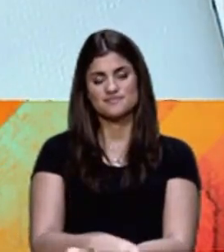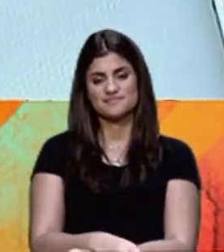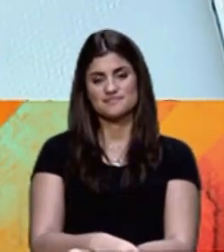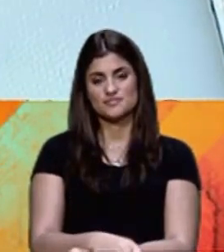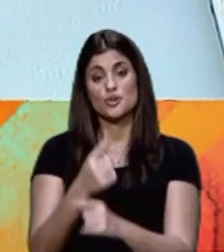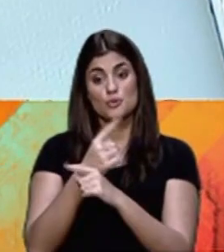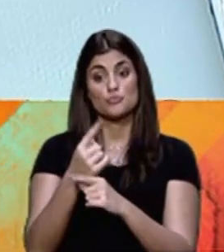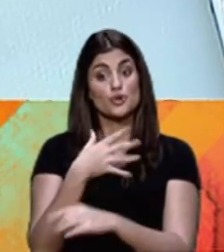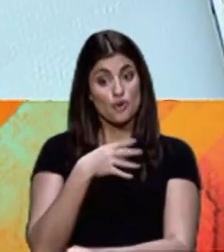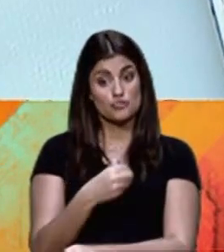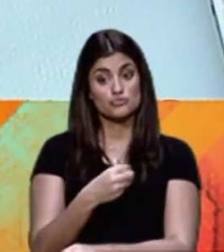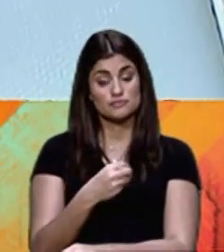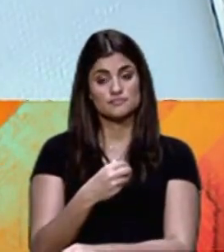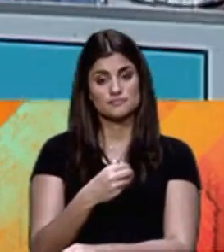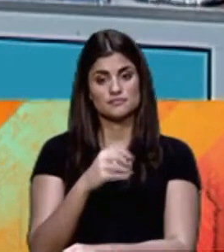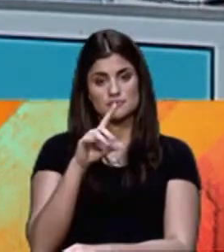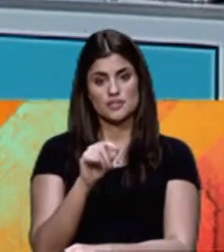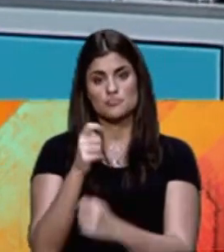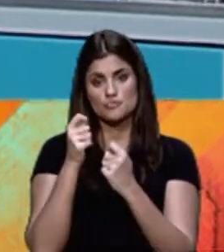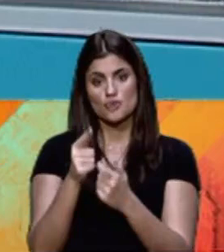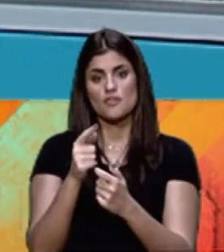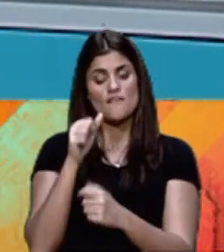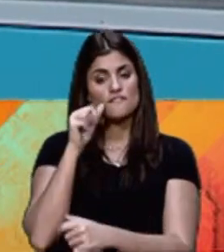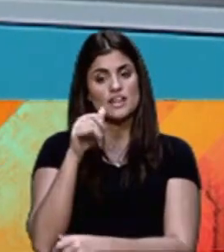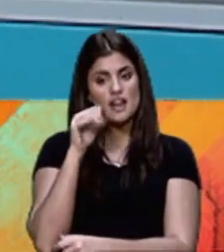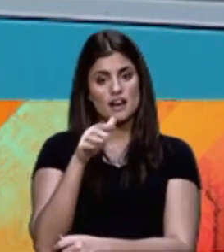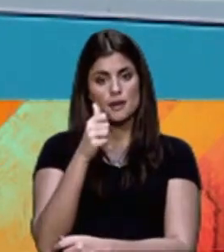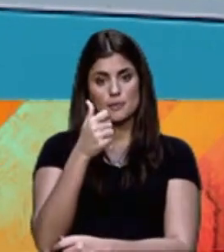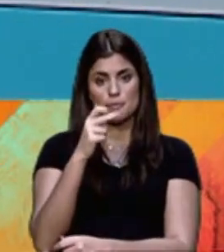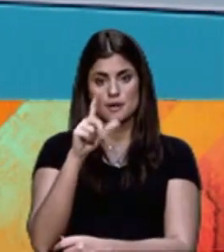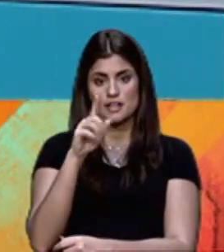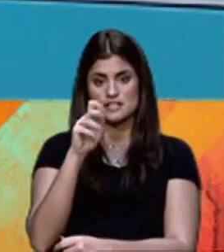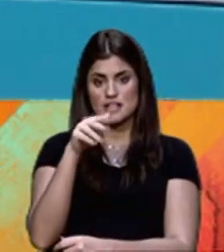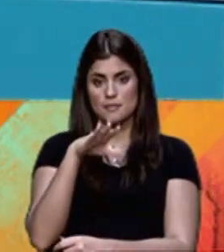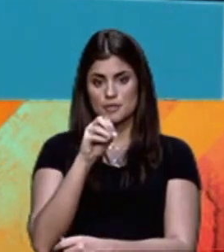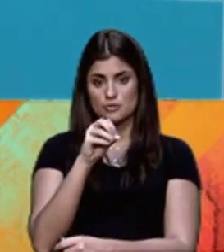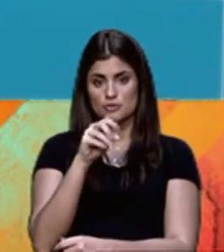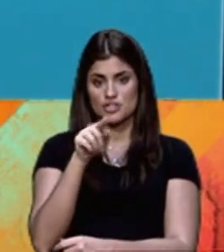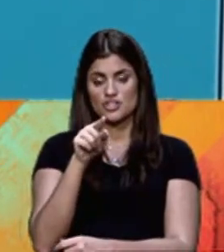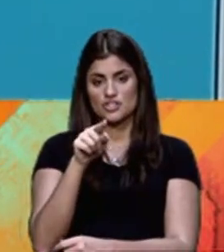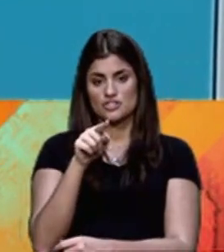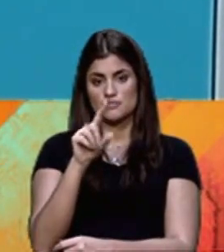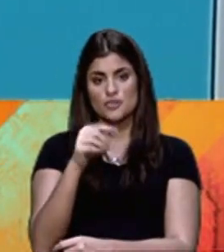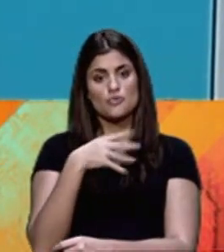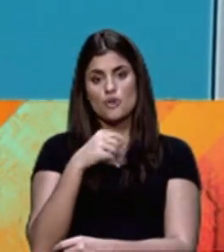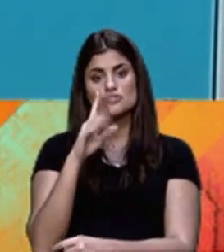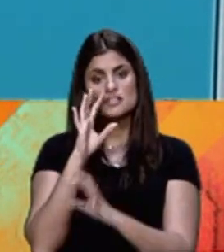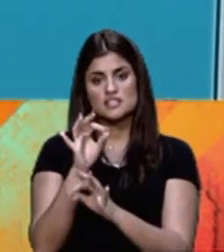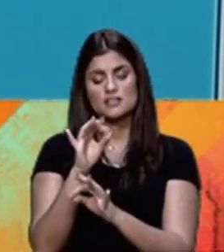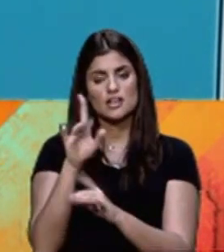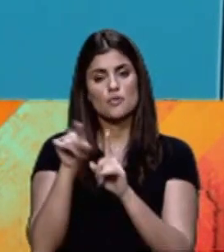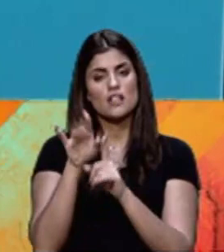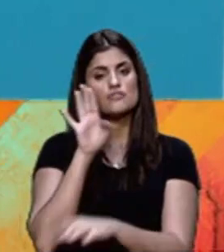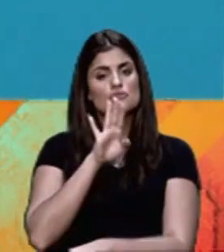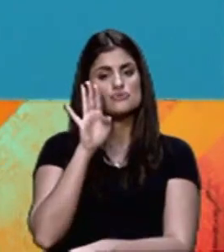um bocadinho muito, porque eu gosto, e um bocadinho de vinagre balsâmico, este tem um bocadinho de creme, creme não gosto de pôr tanto para não sujar,